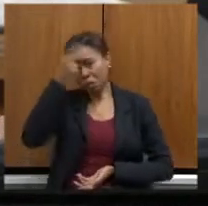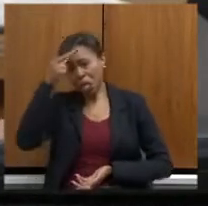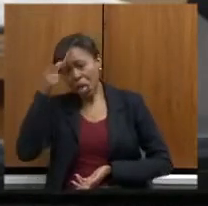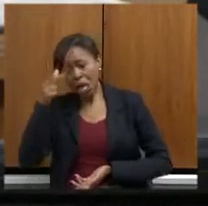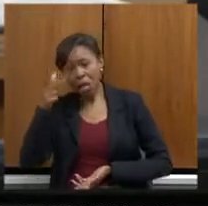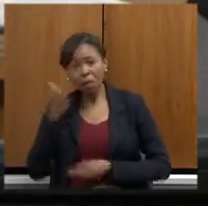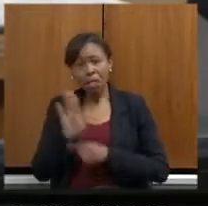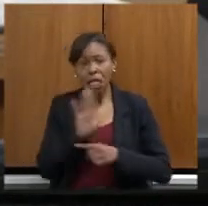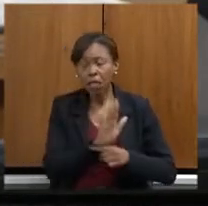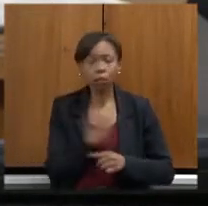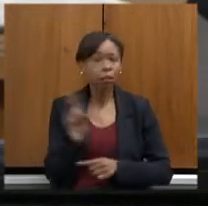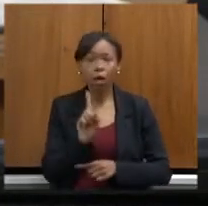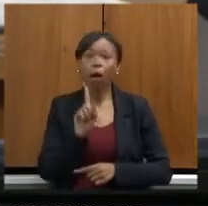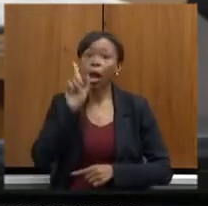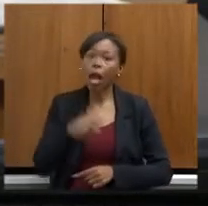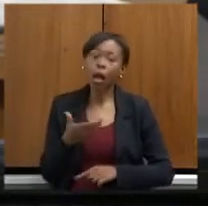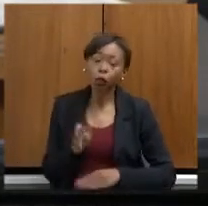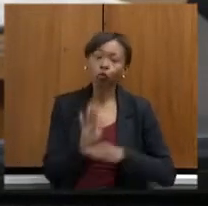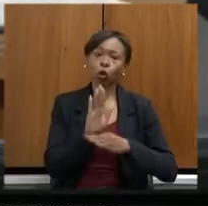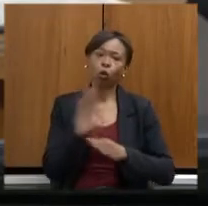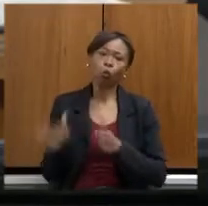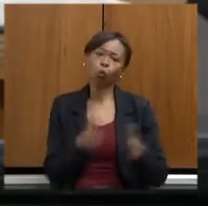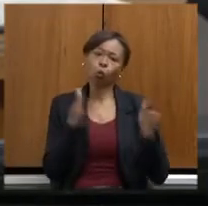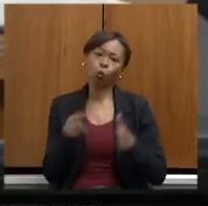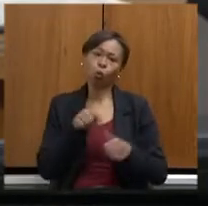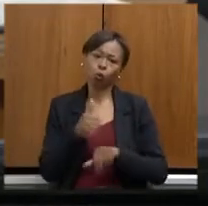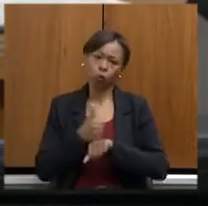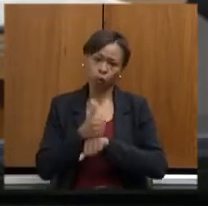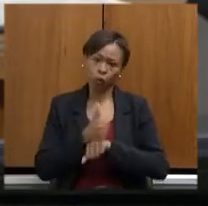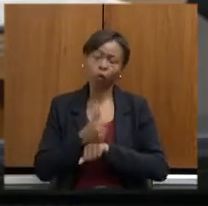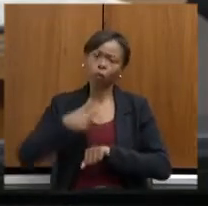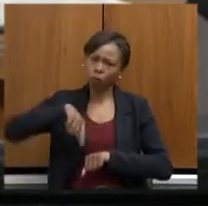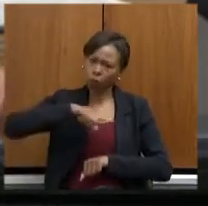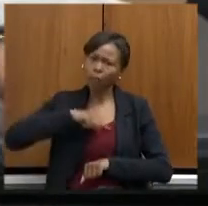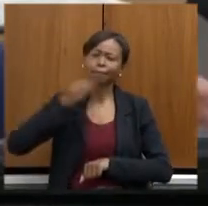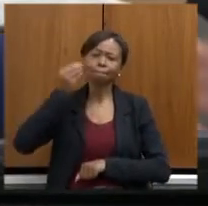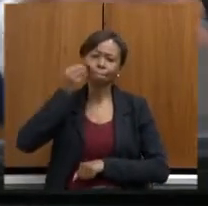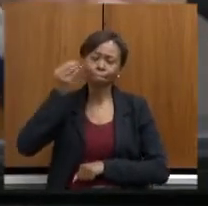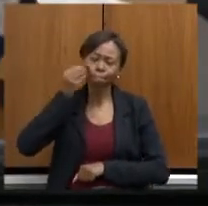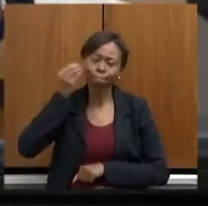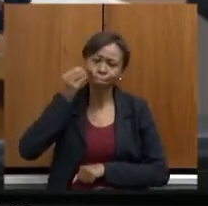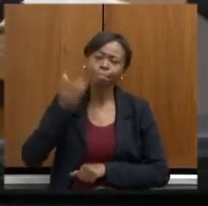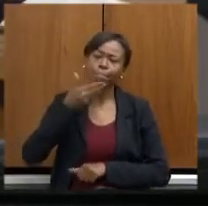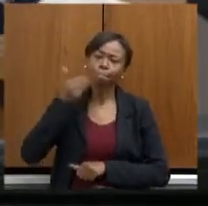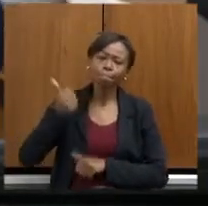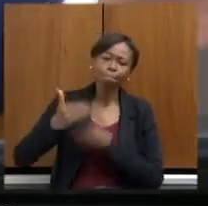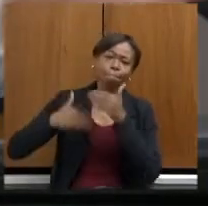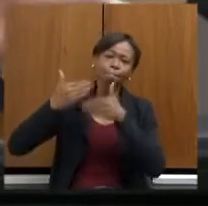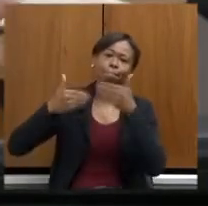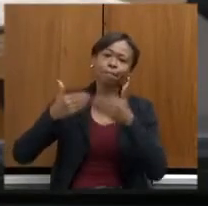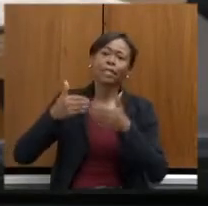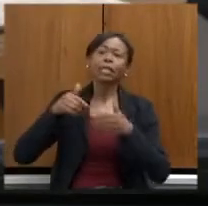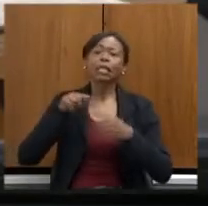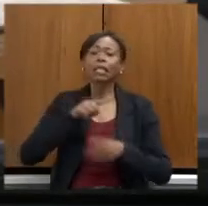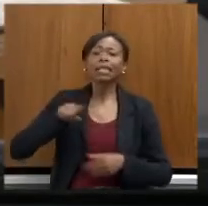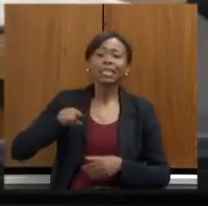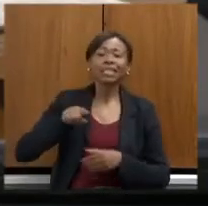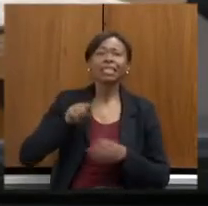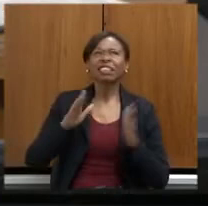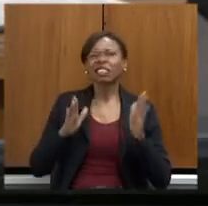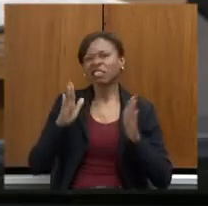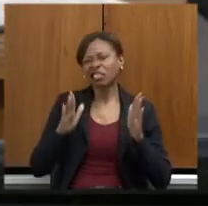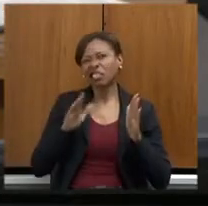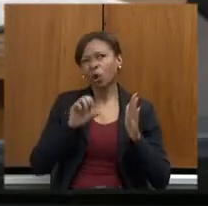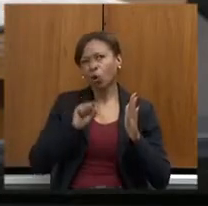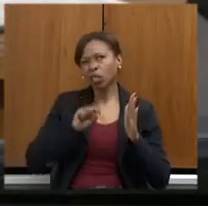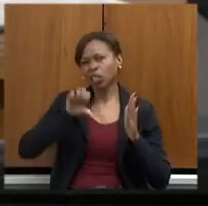então nós temos trabalhado realmente em prol de melhorar isso nesses 89 dias vão